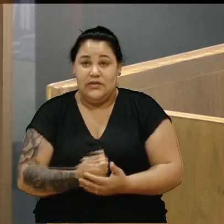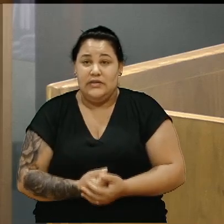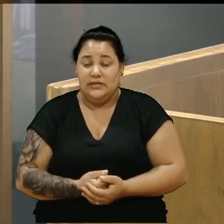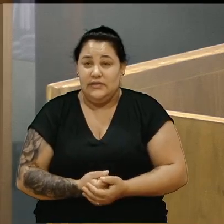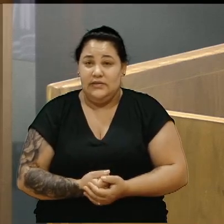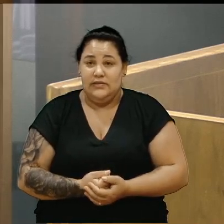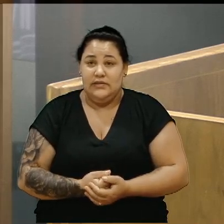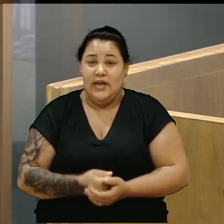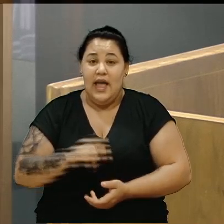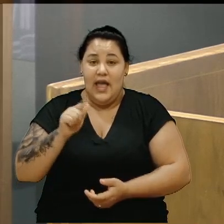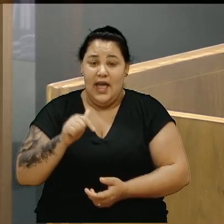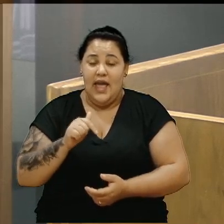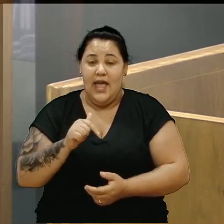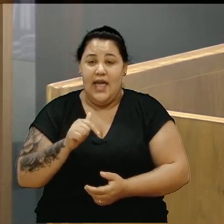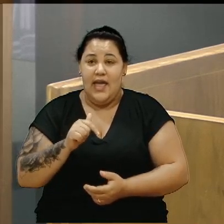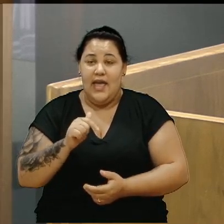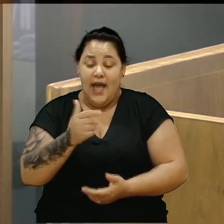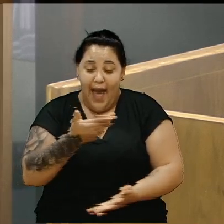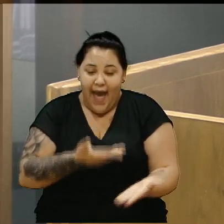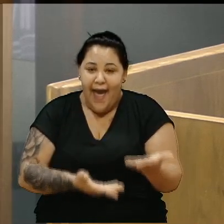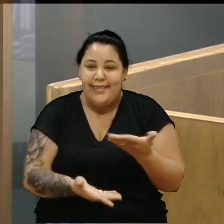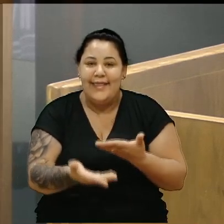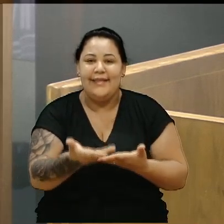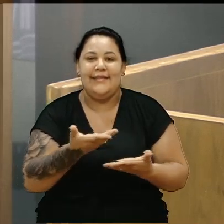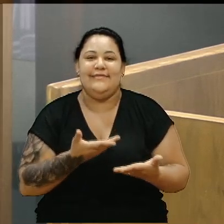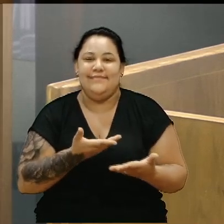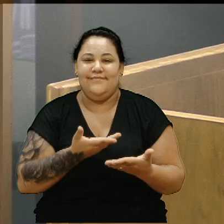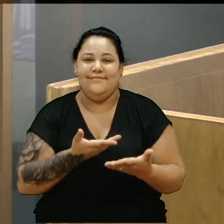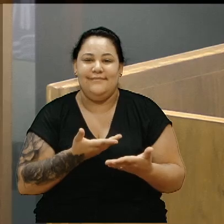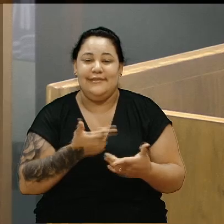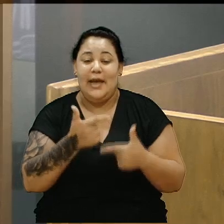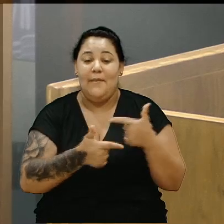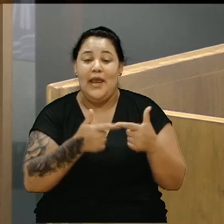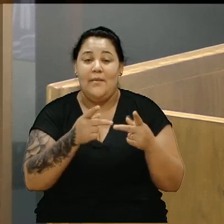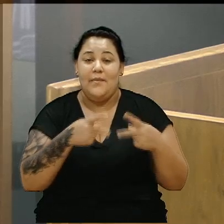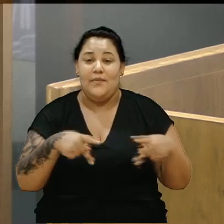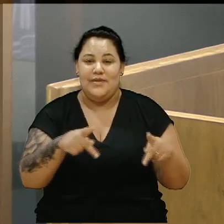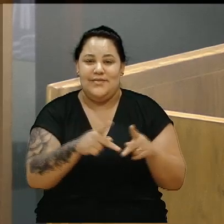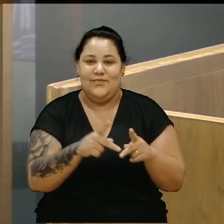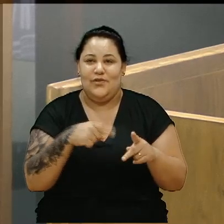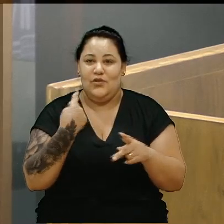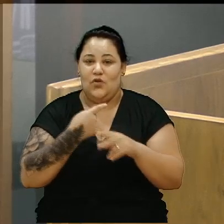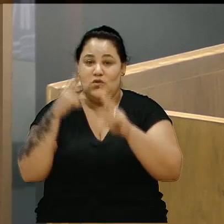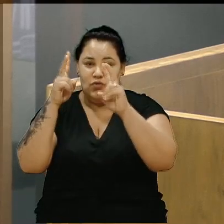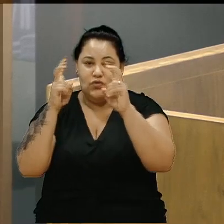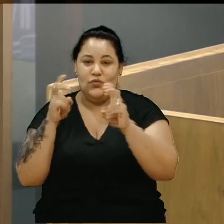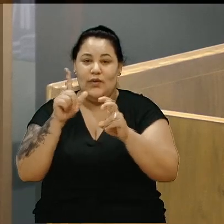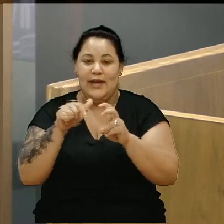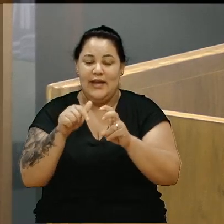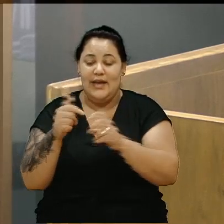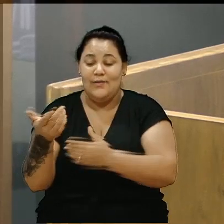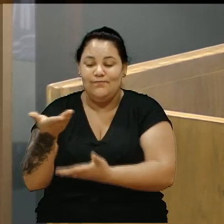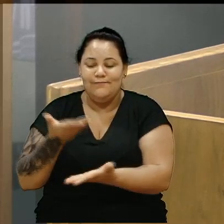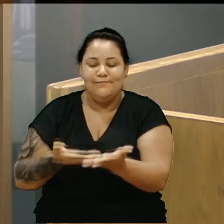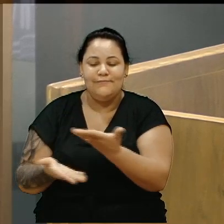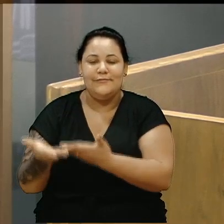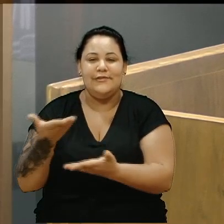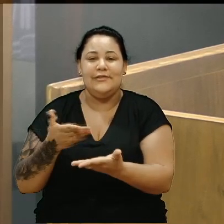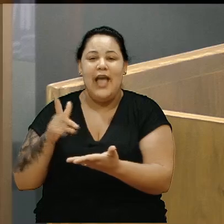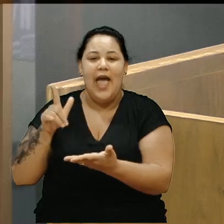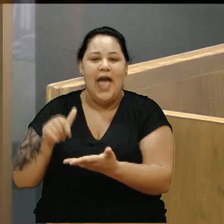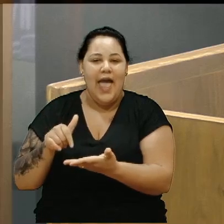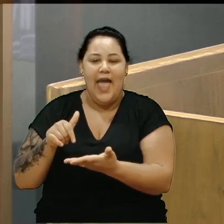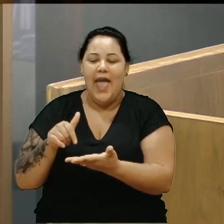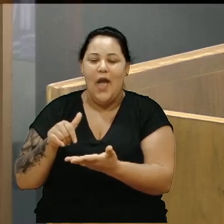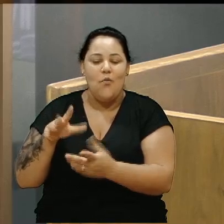é o servir. Tanto que o nosso lema é: o servir é a essência da vida pública.